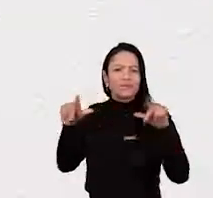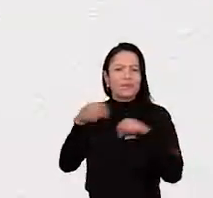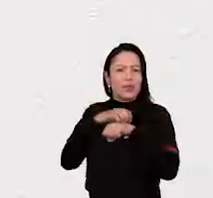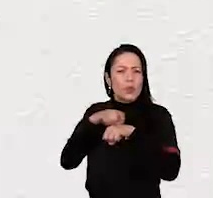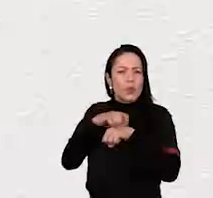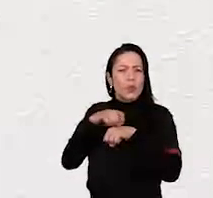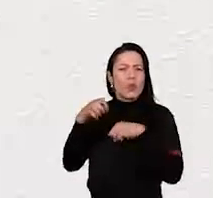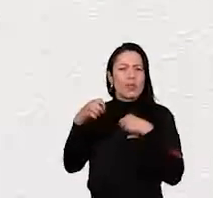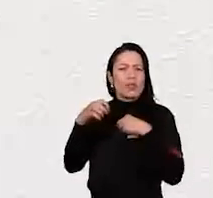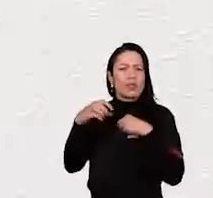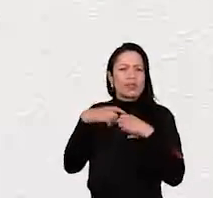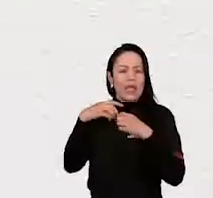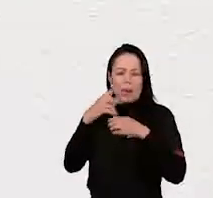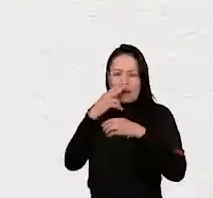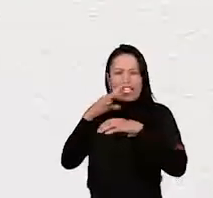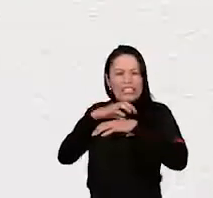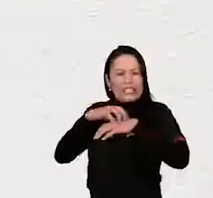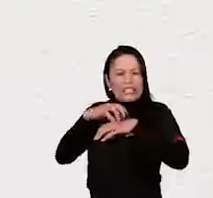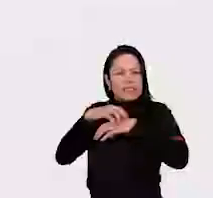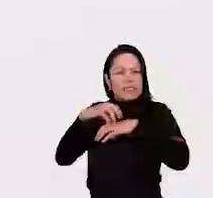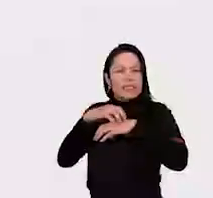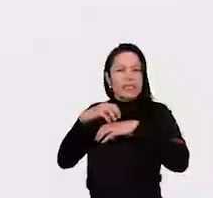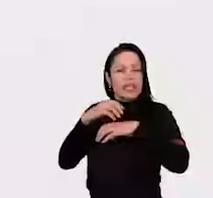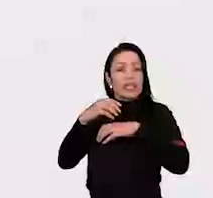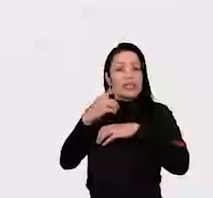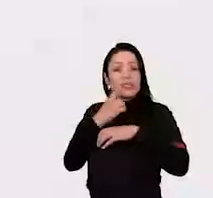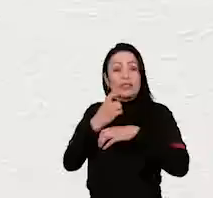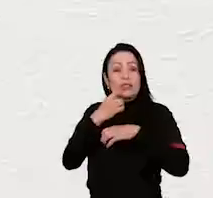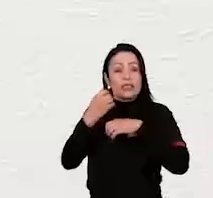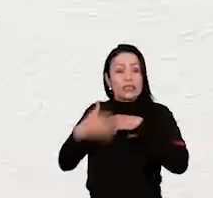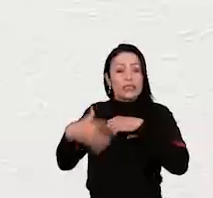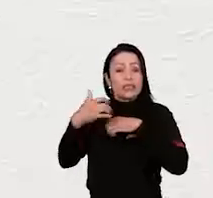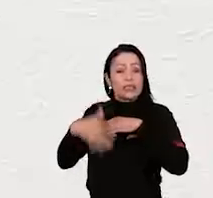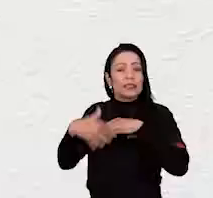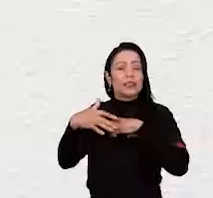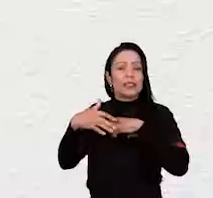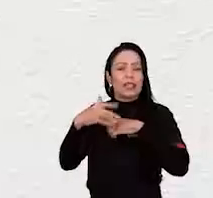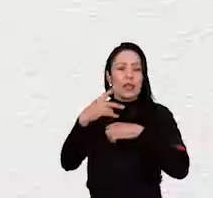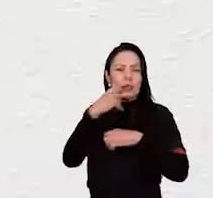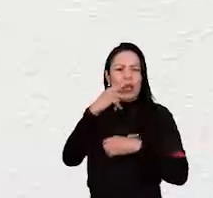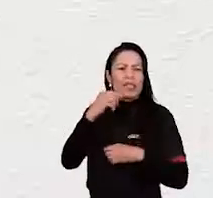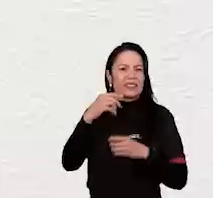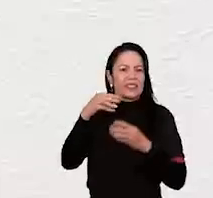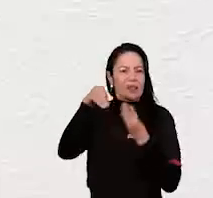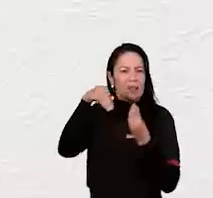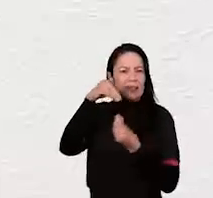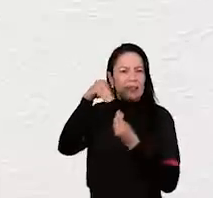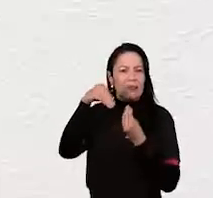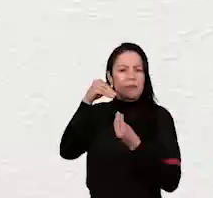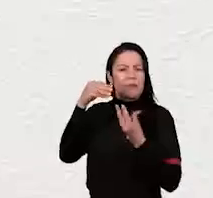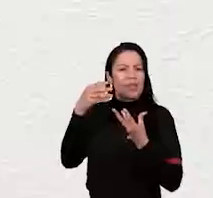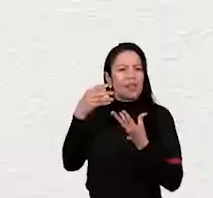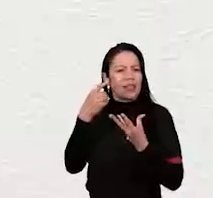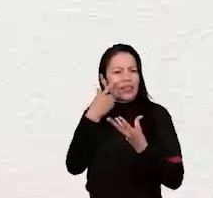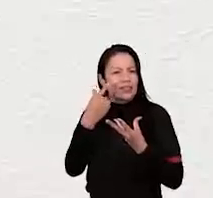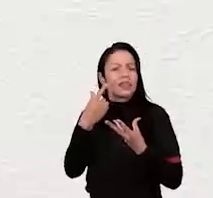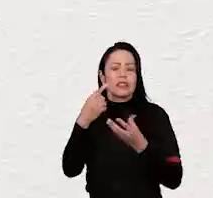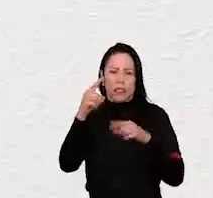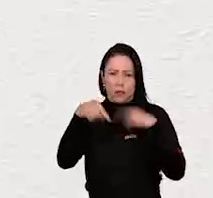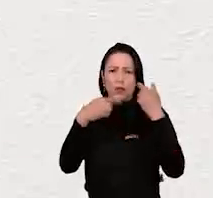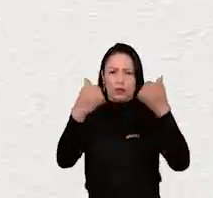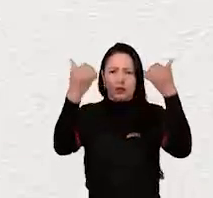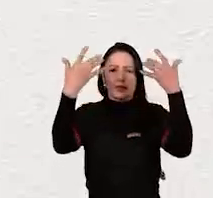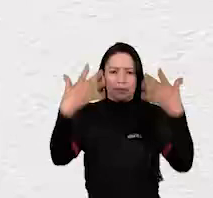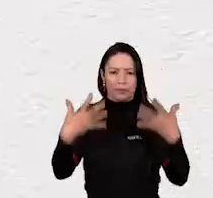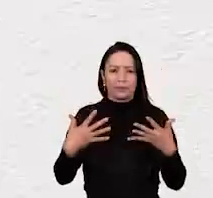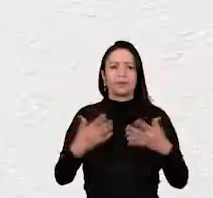crostas melicéricas, crostas hemorrágicas, essa gosma, que é o biofilme, nós vamos conversar disso um